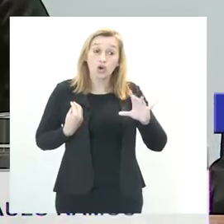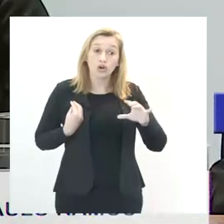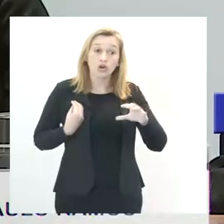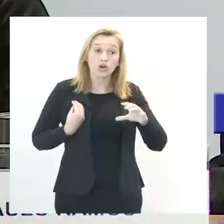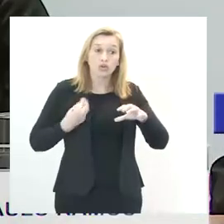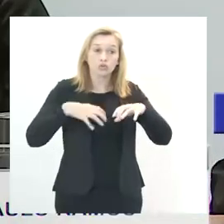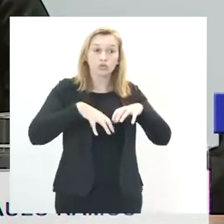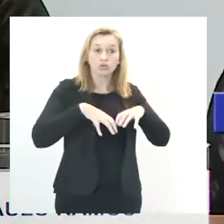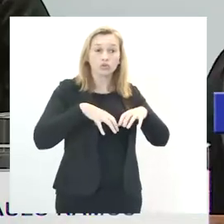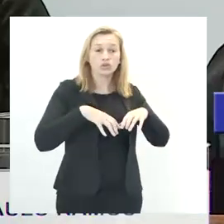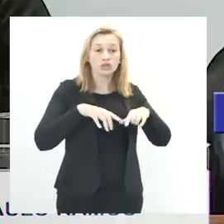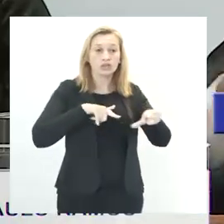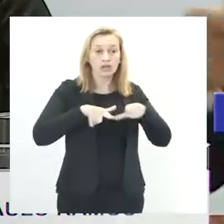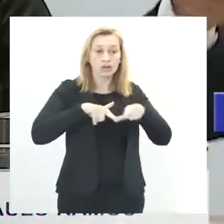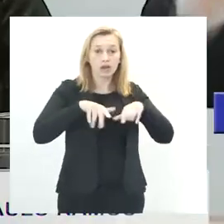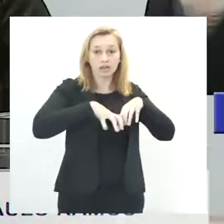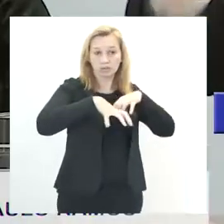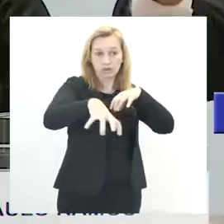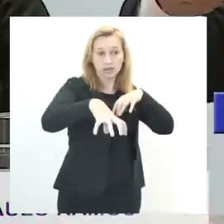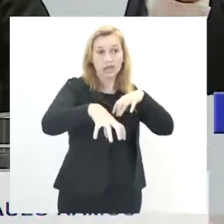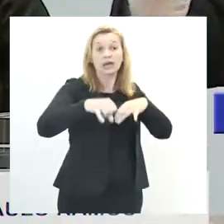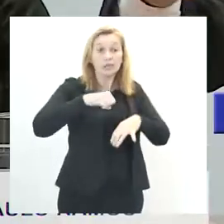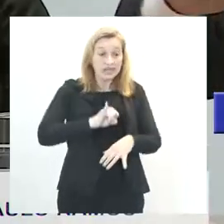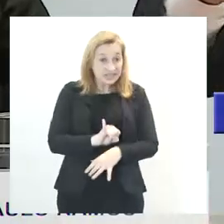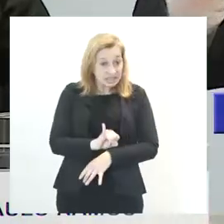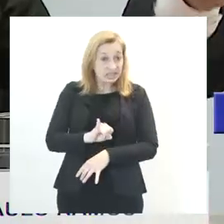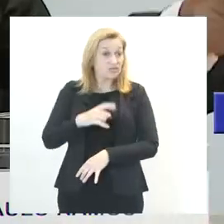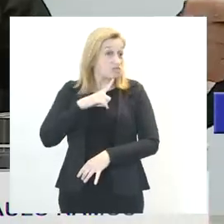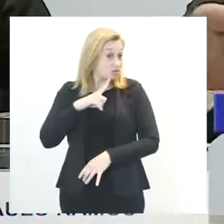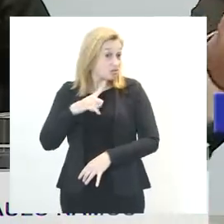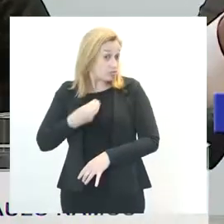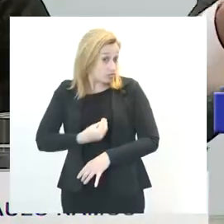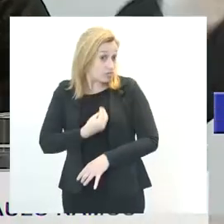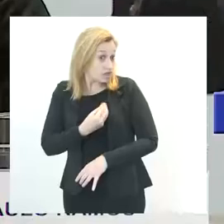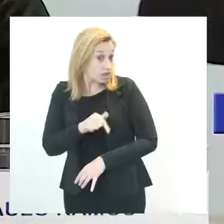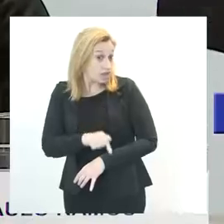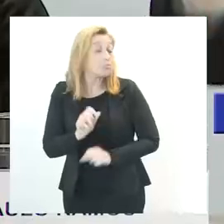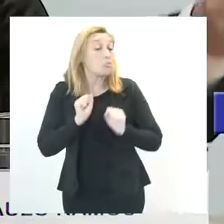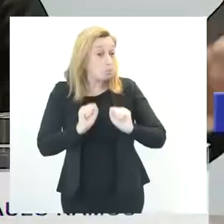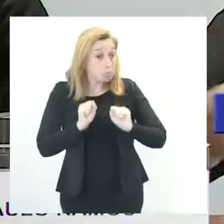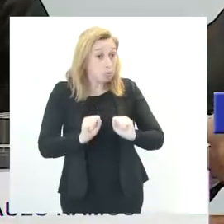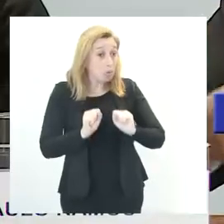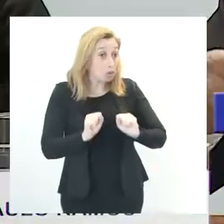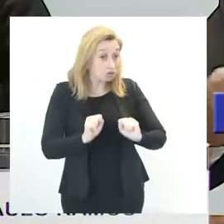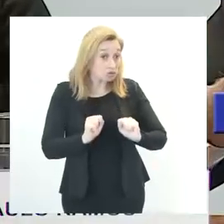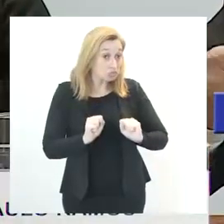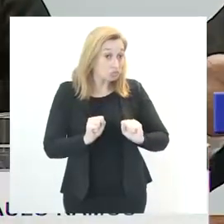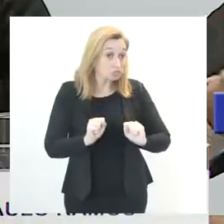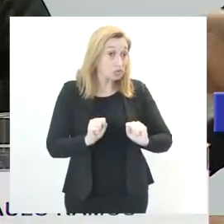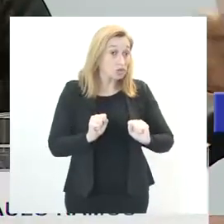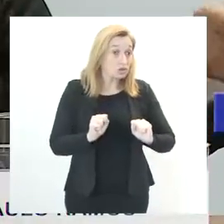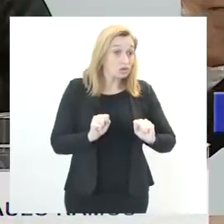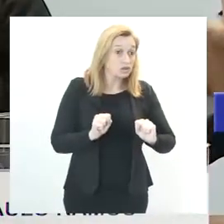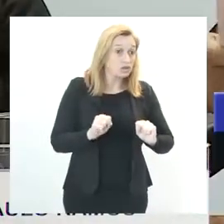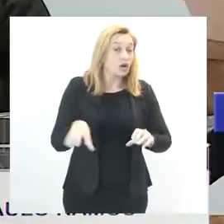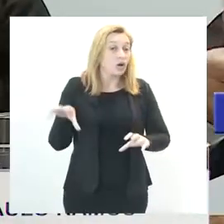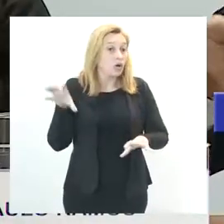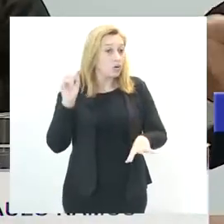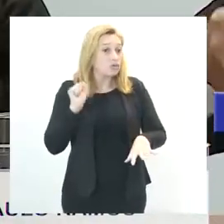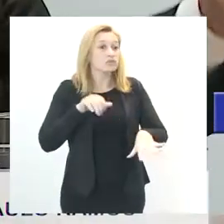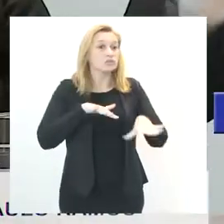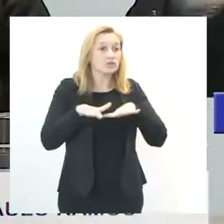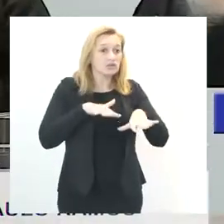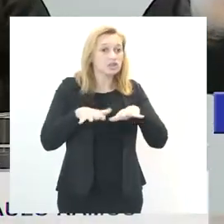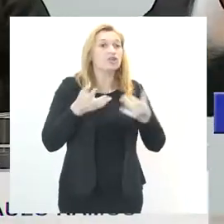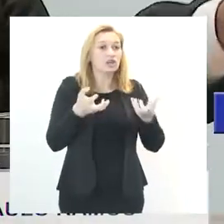vídeo conferência Mas quem estiver aqui pode eventualmente e dá uma parte ouviu alguma manifestação